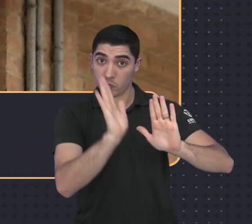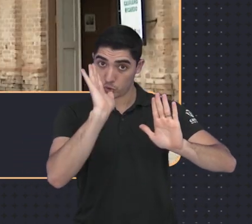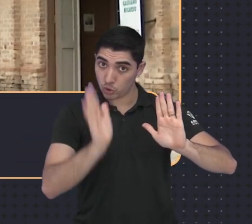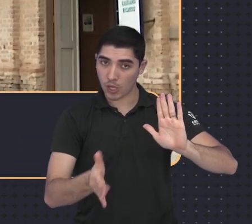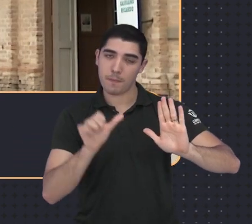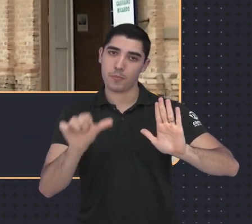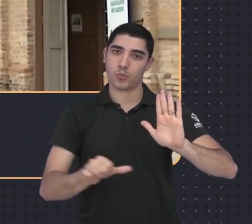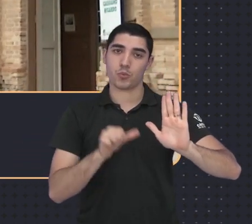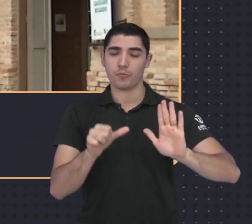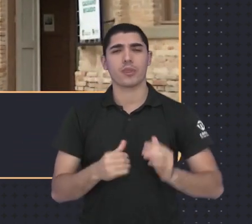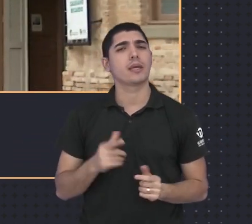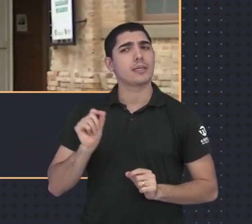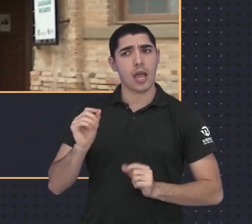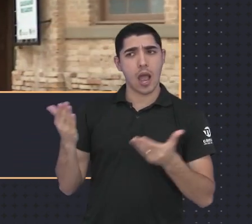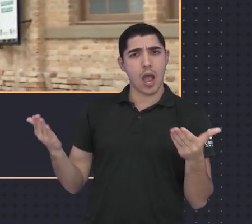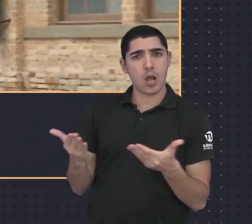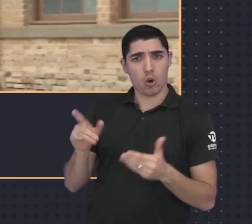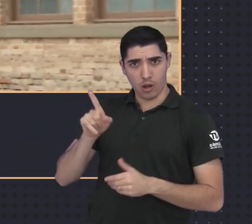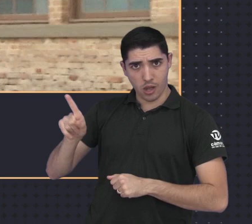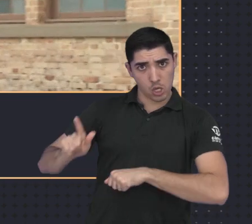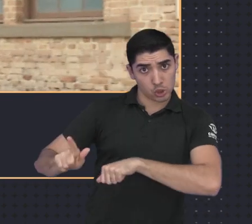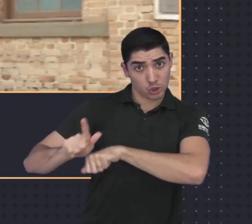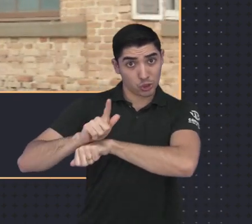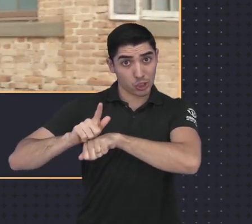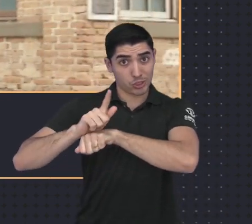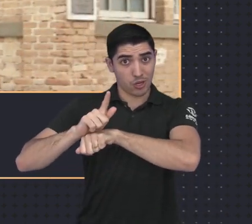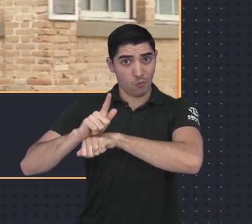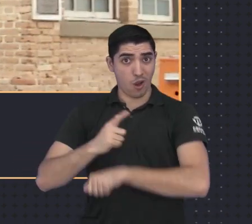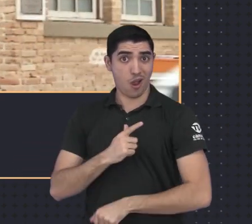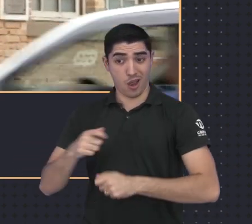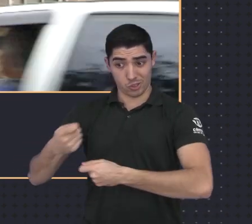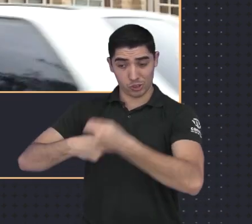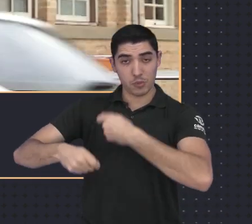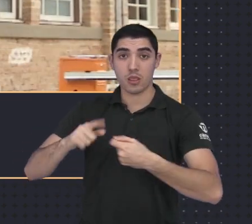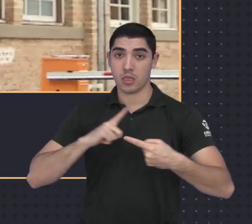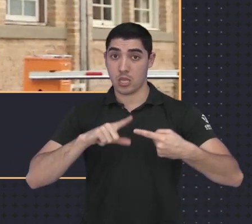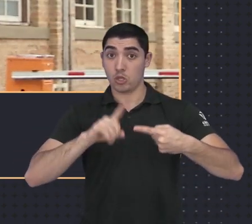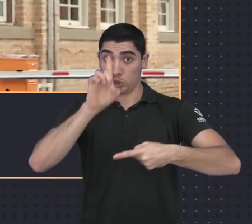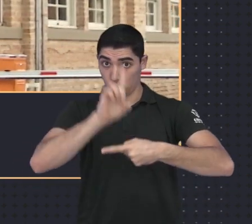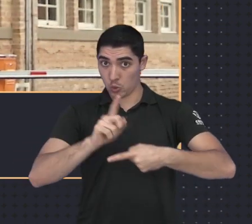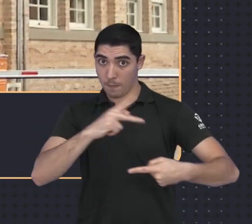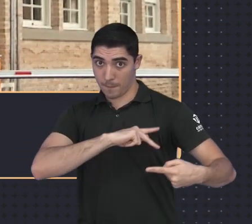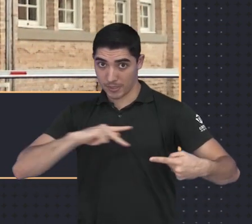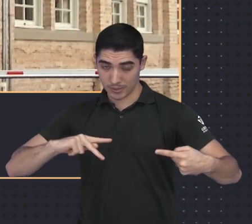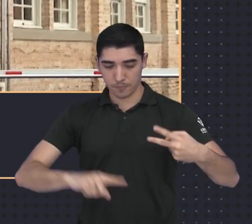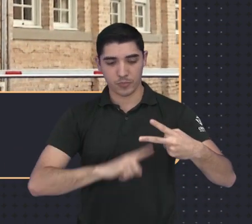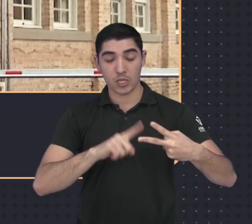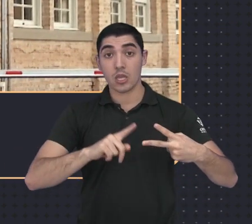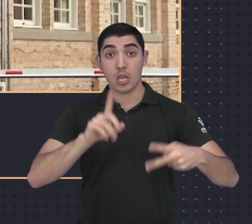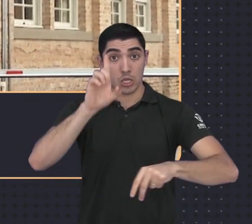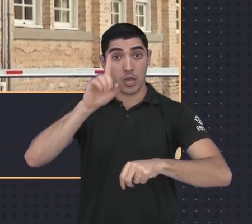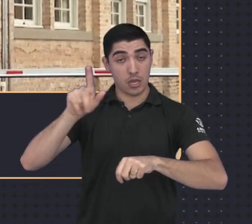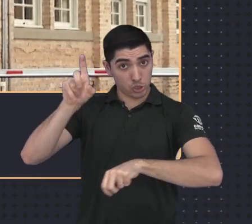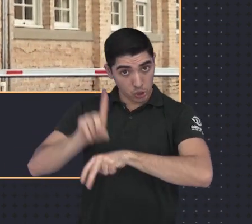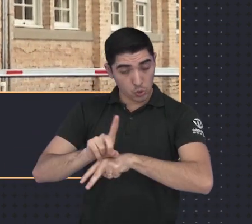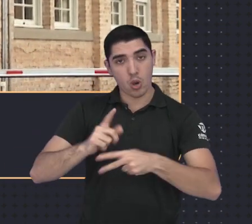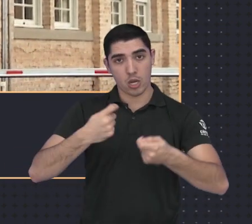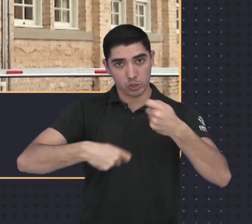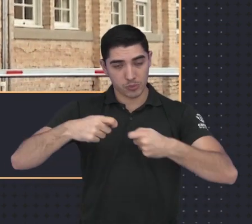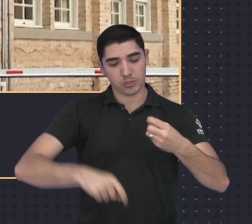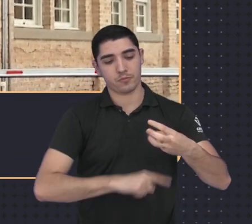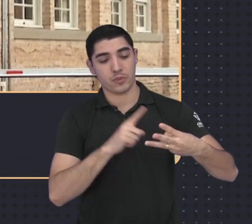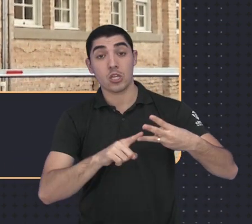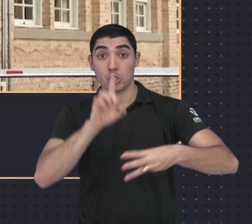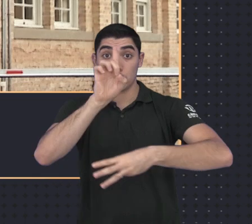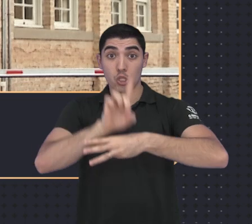Câmara. Com a mudança, a gestão da fundação passa a compor com um diretor-presidente, um diretor administrativo e um